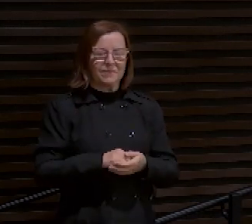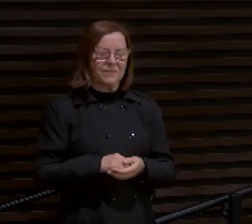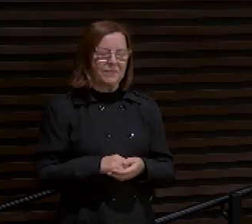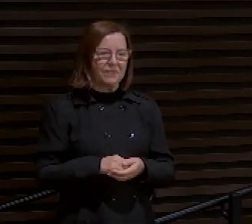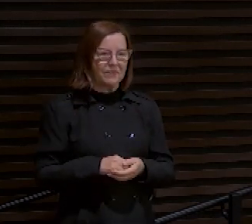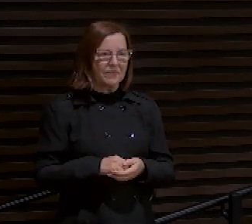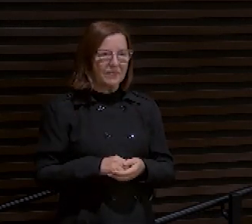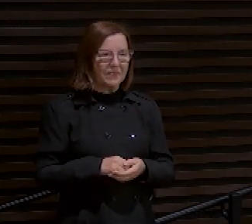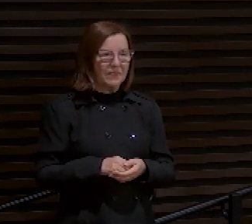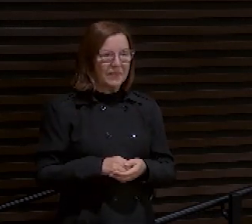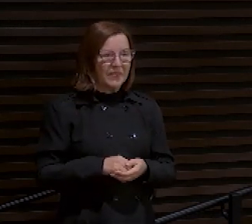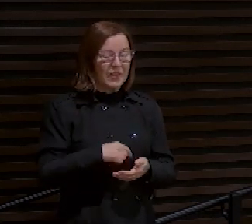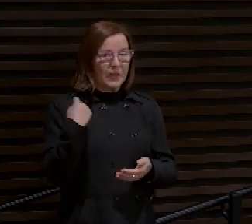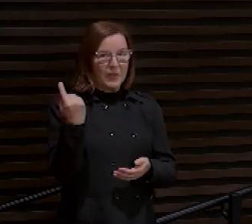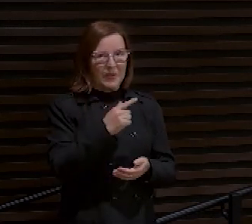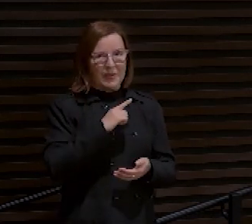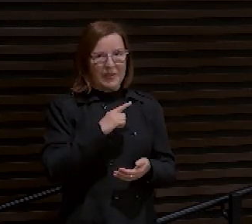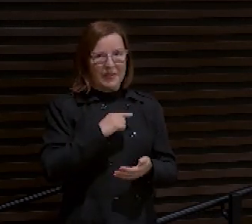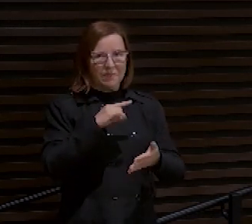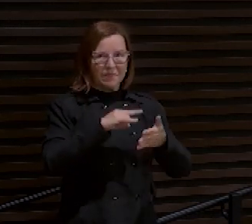Amados, nós temos o nosso boletim.